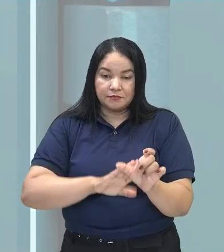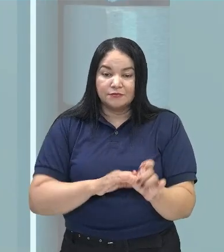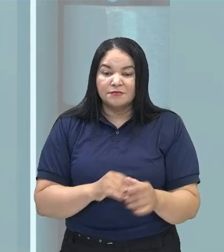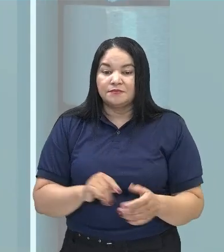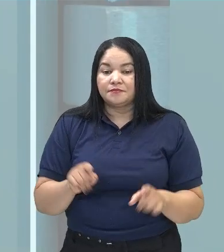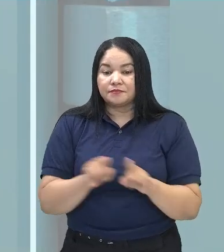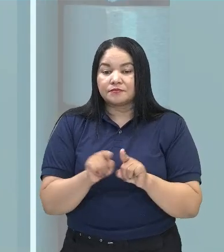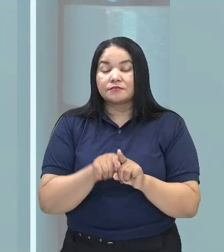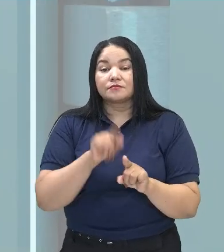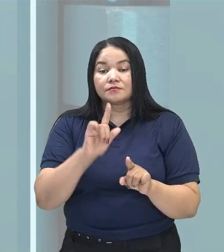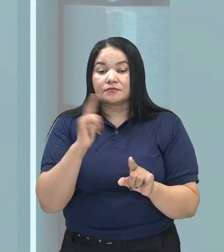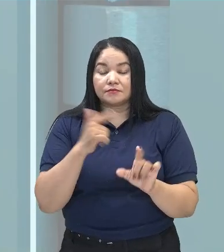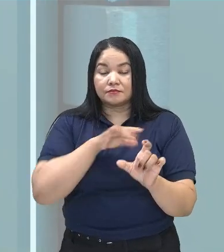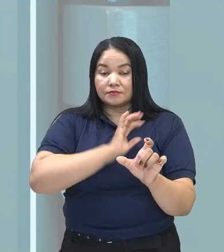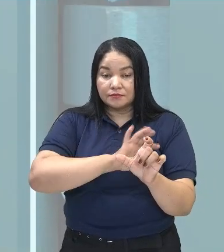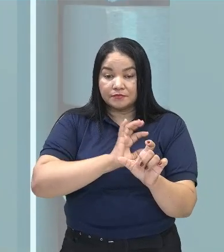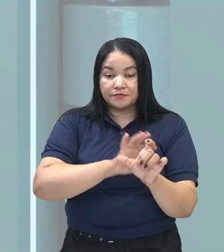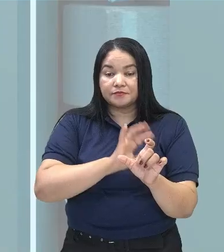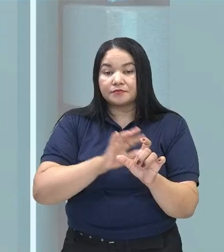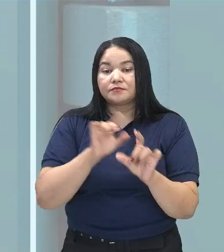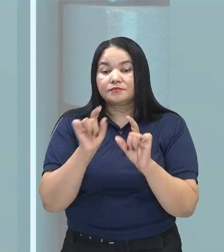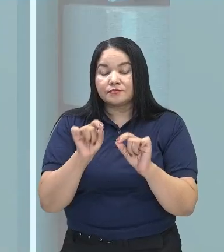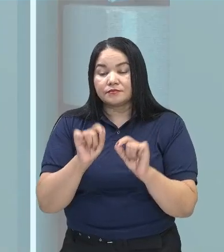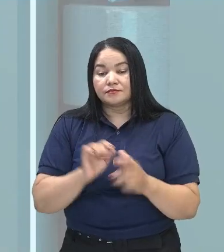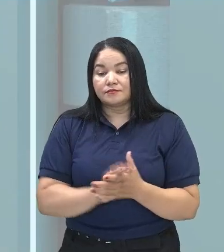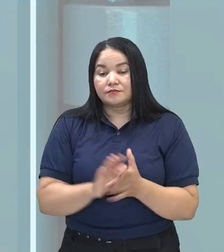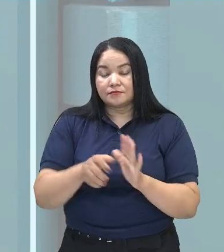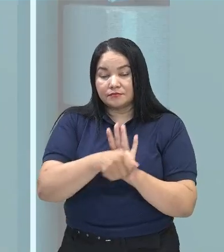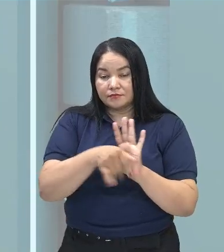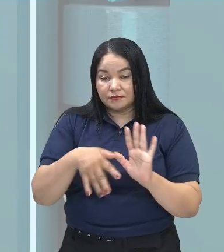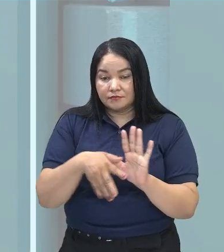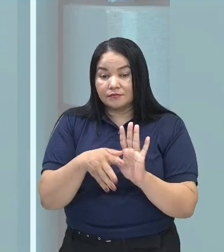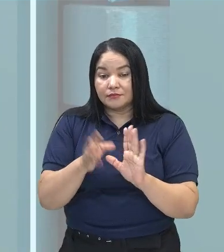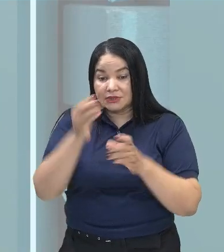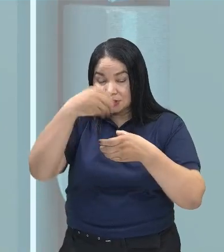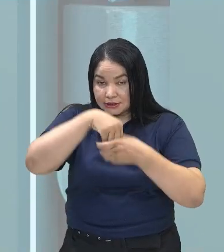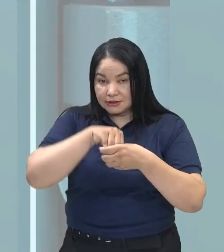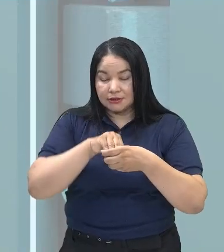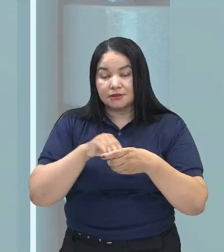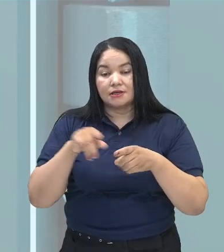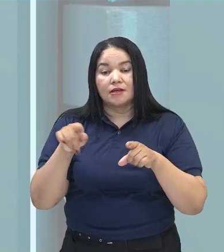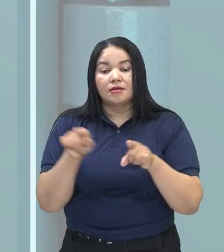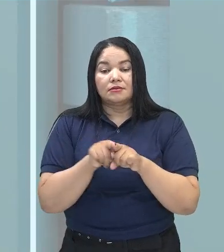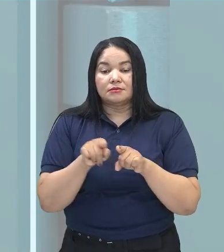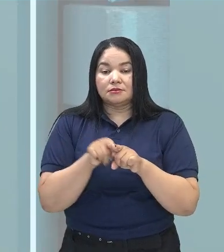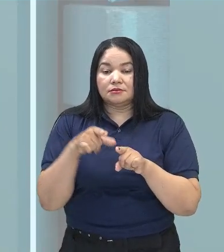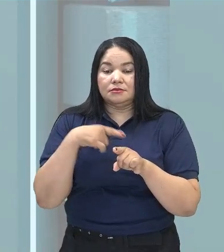Já o conotativo, né, que as figuras de linguagem estão dentro